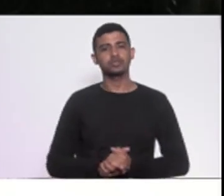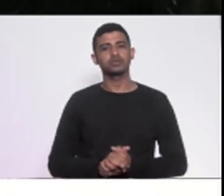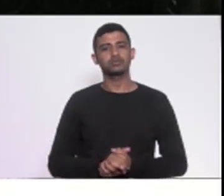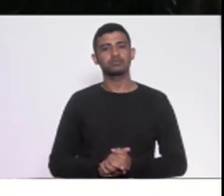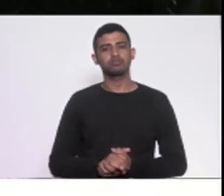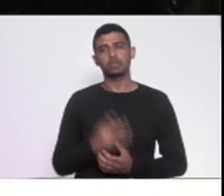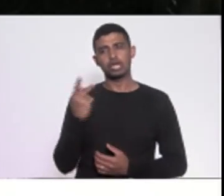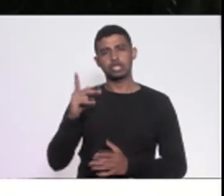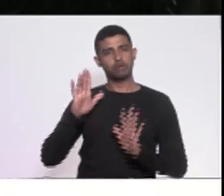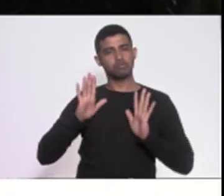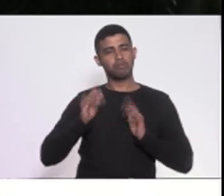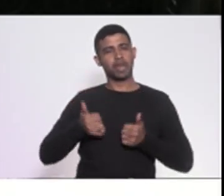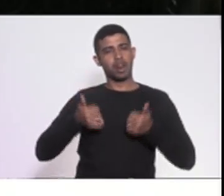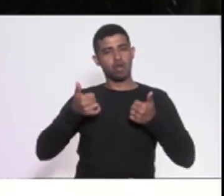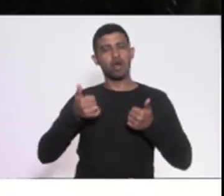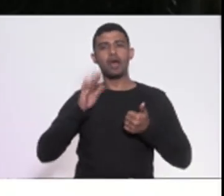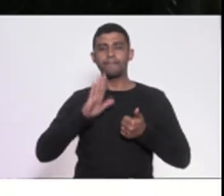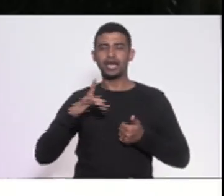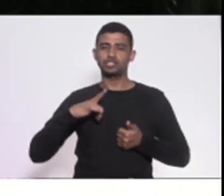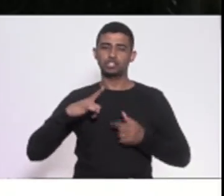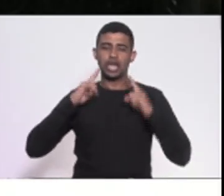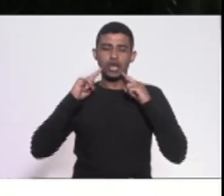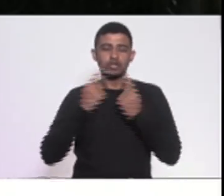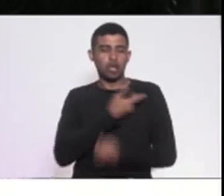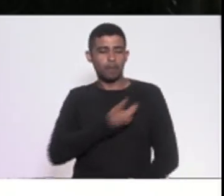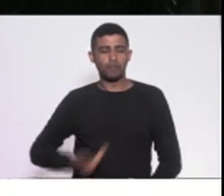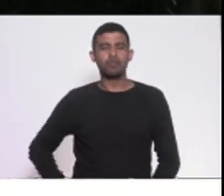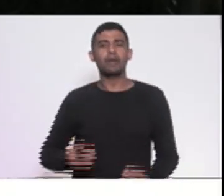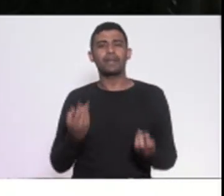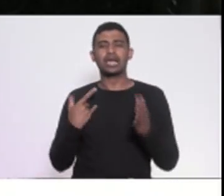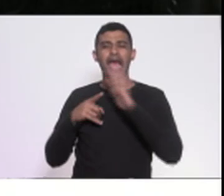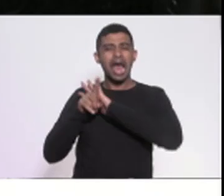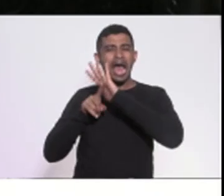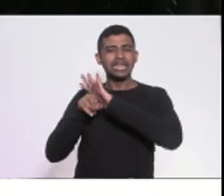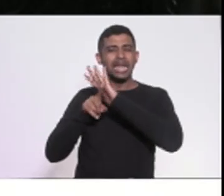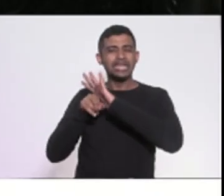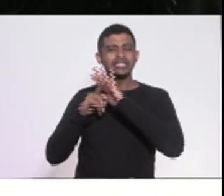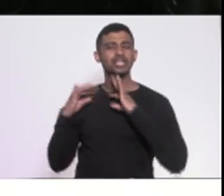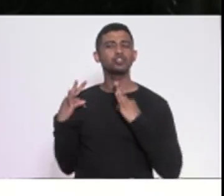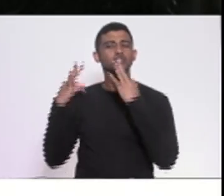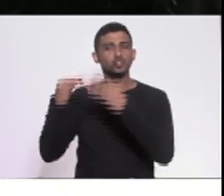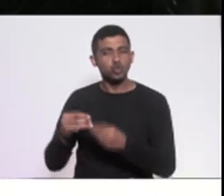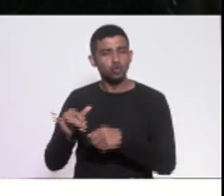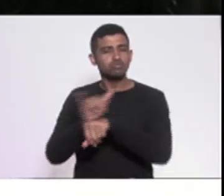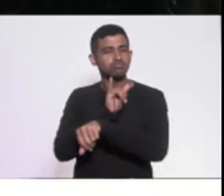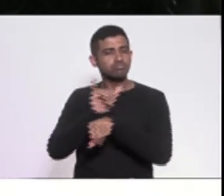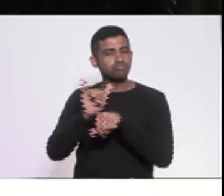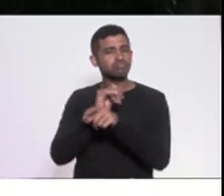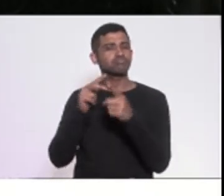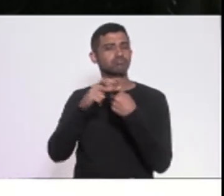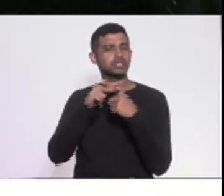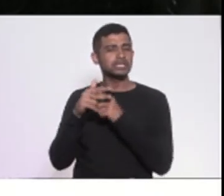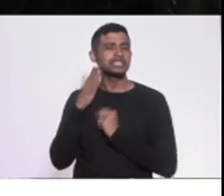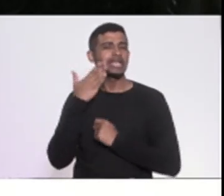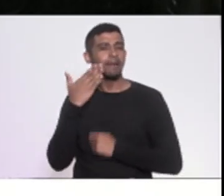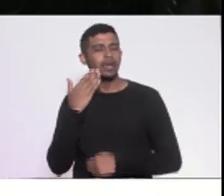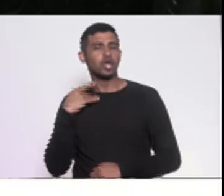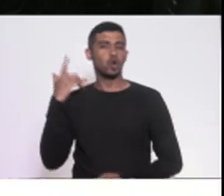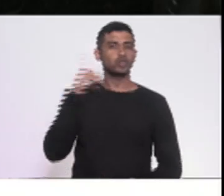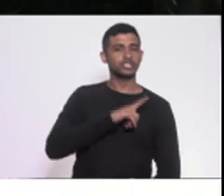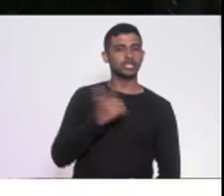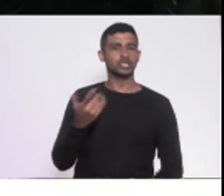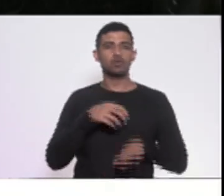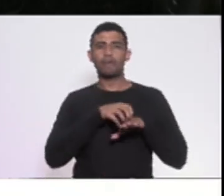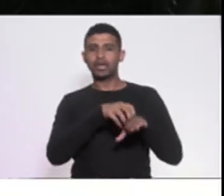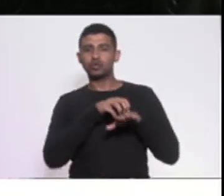que fizesse uma audiência pública da análise de todas essas ferramentas, exatamente para ver, deu certo a Patrulha Maria